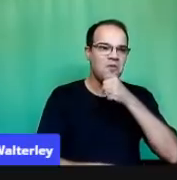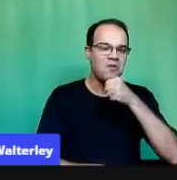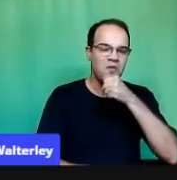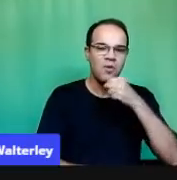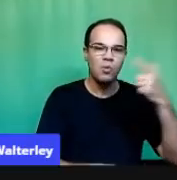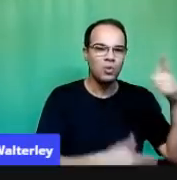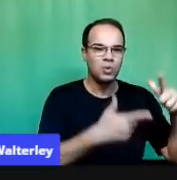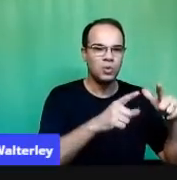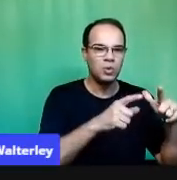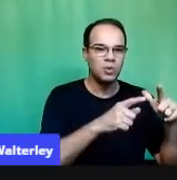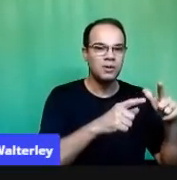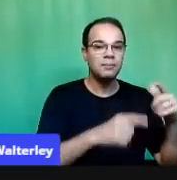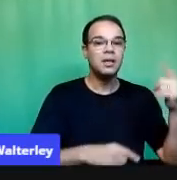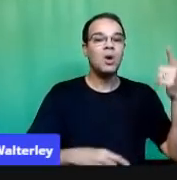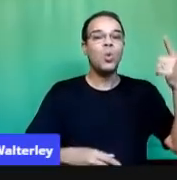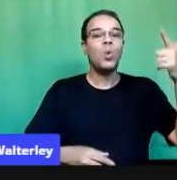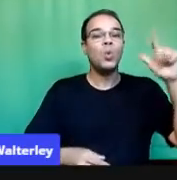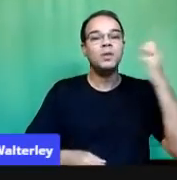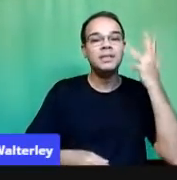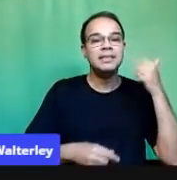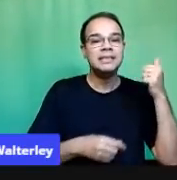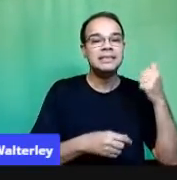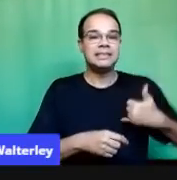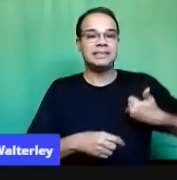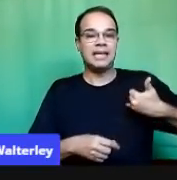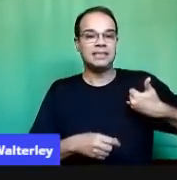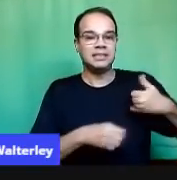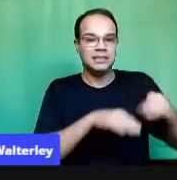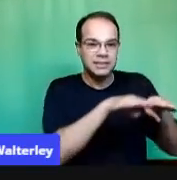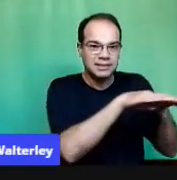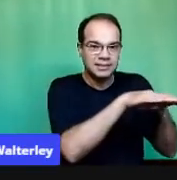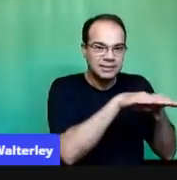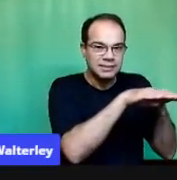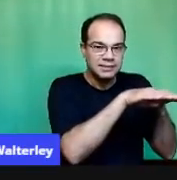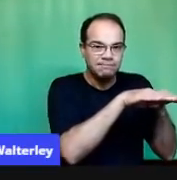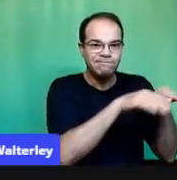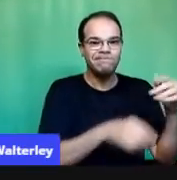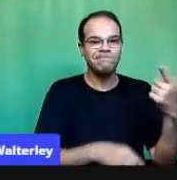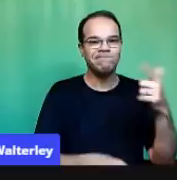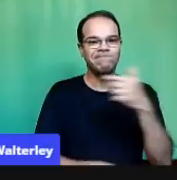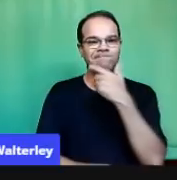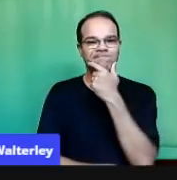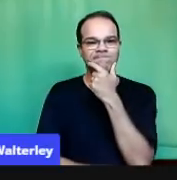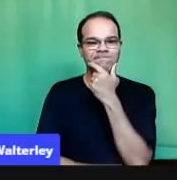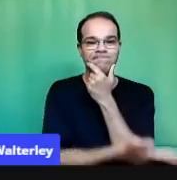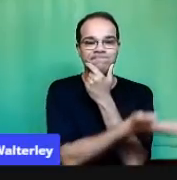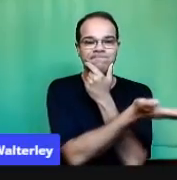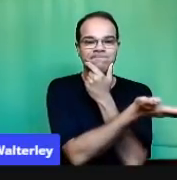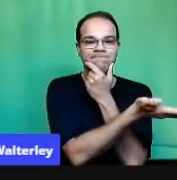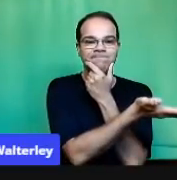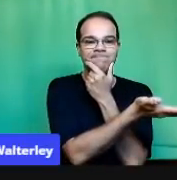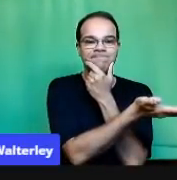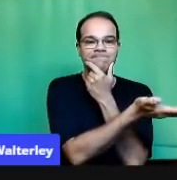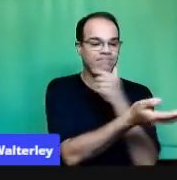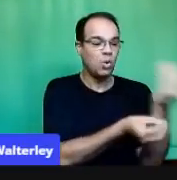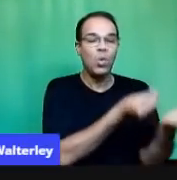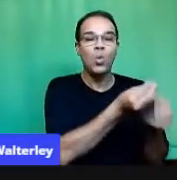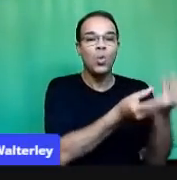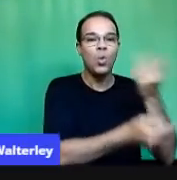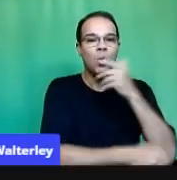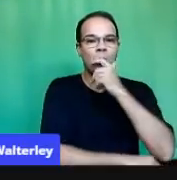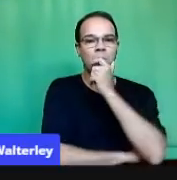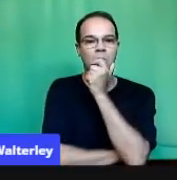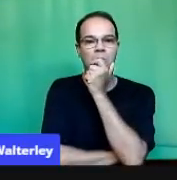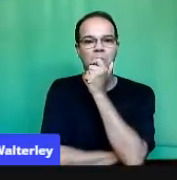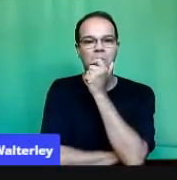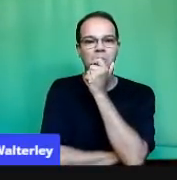desenvolver isso? Nós precisamos pensar que essa criança normalmente vai estar ou com uma avó, ou